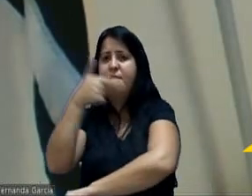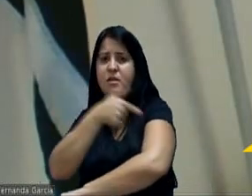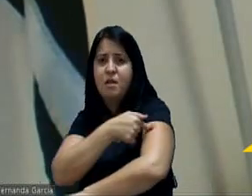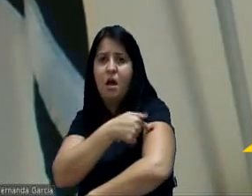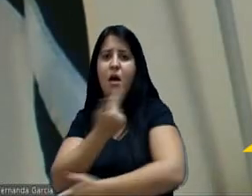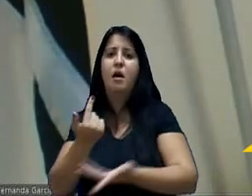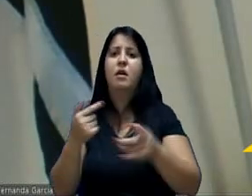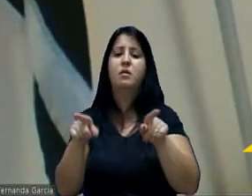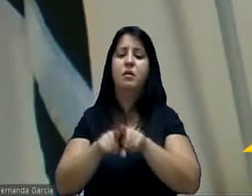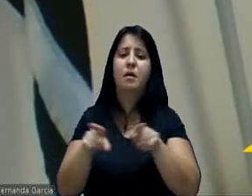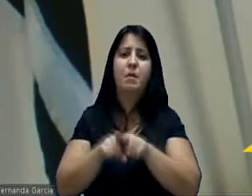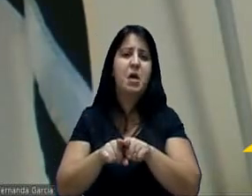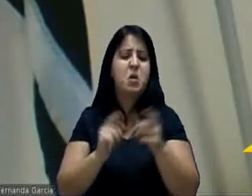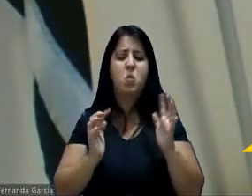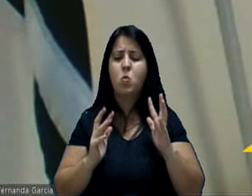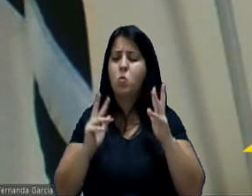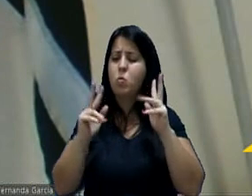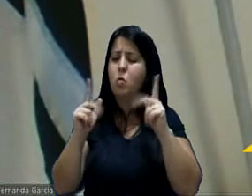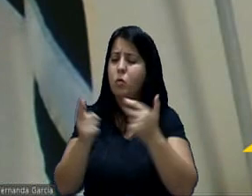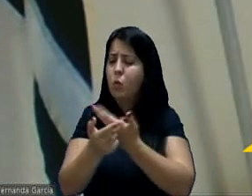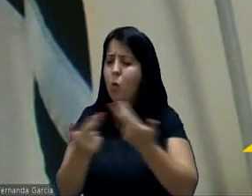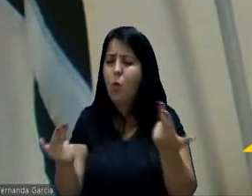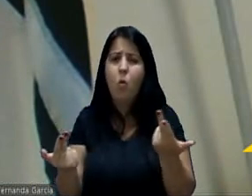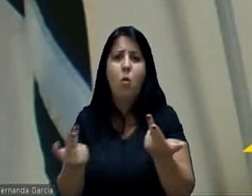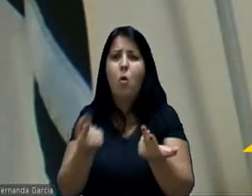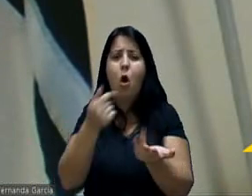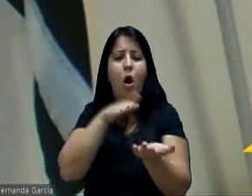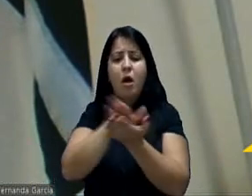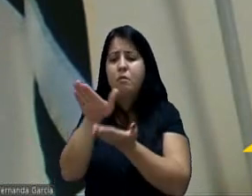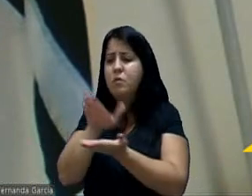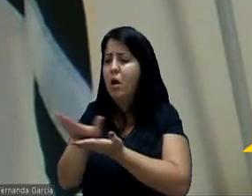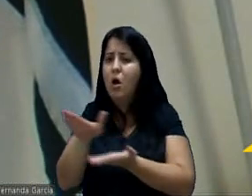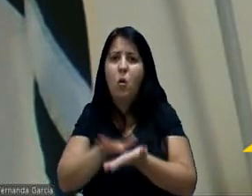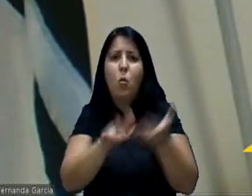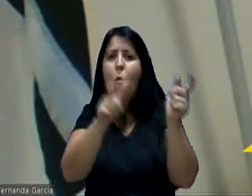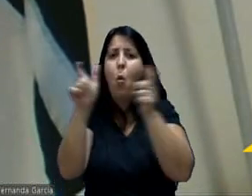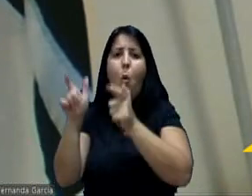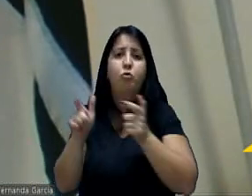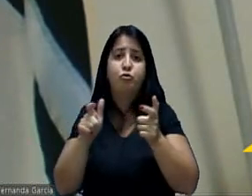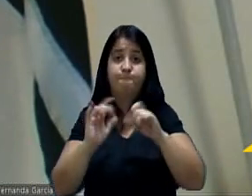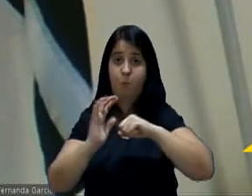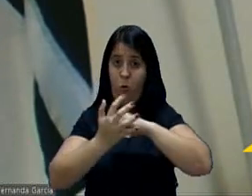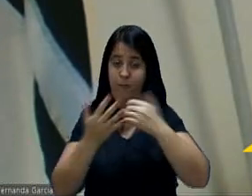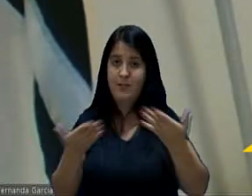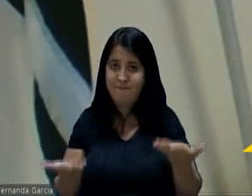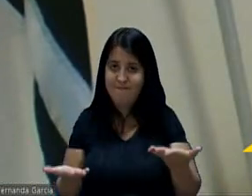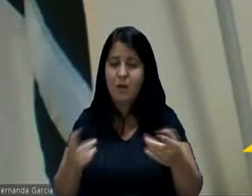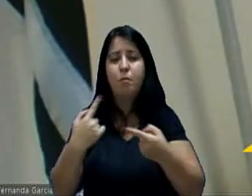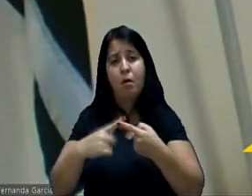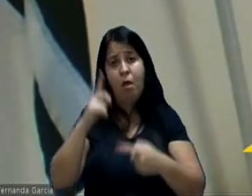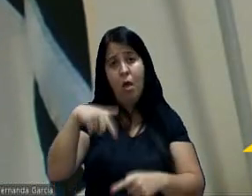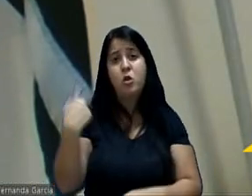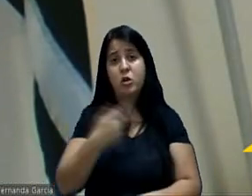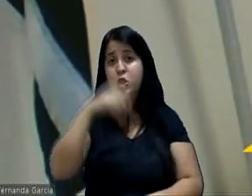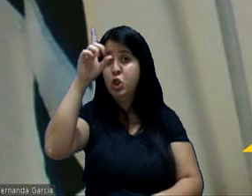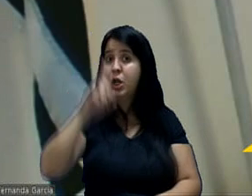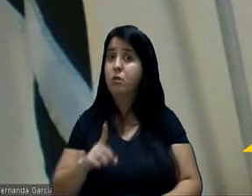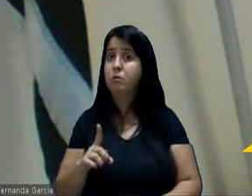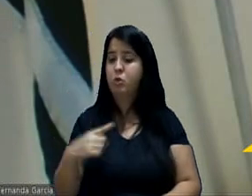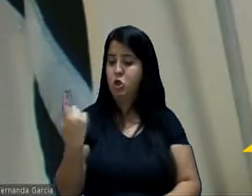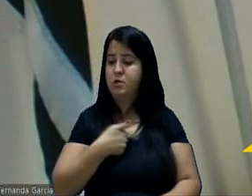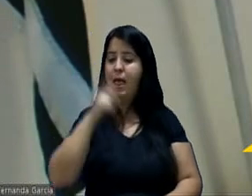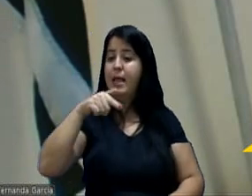relação a toda a estrutura de onde está sendo gasto o dinheiro do Covid. Porque é nosso direito, enquanto primeiro enquanto